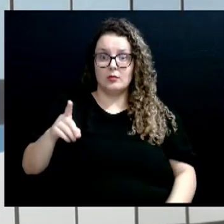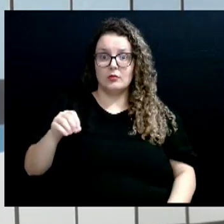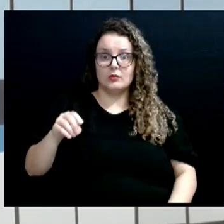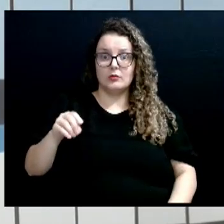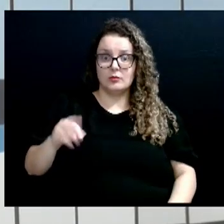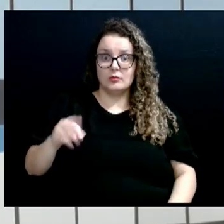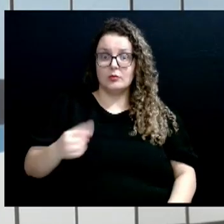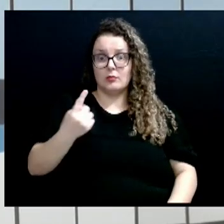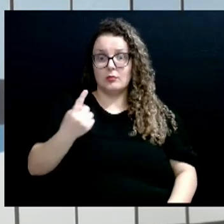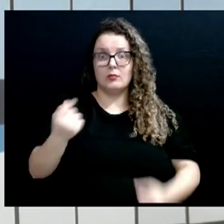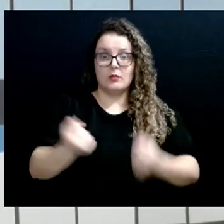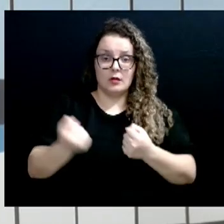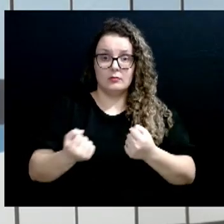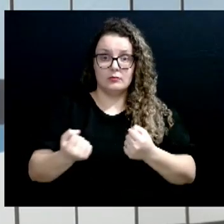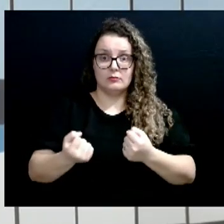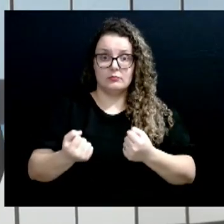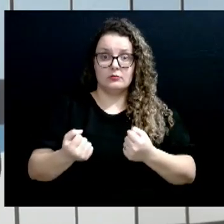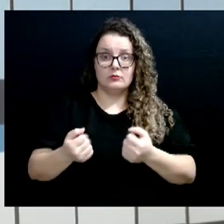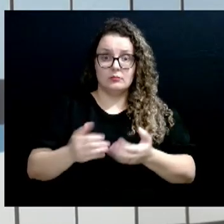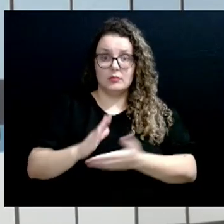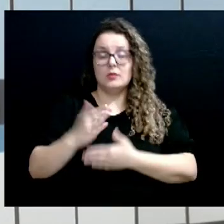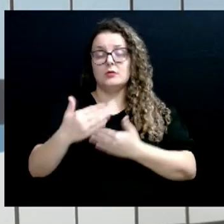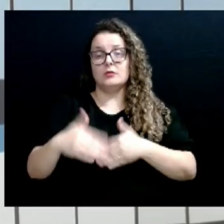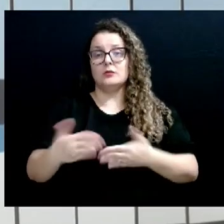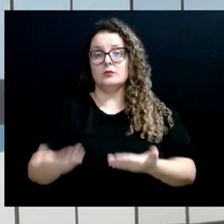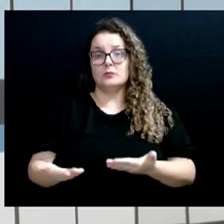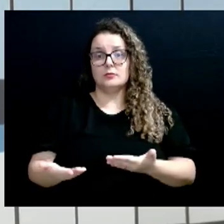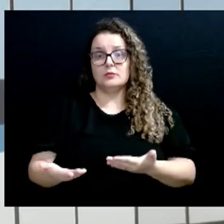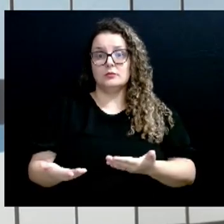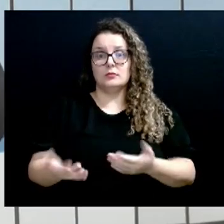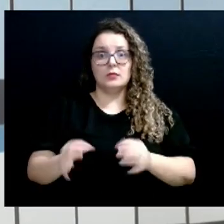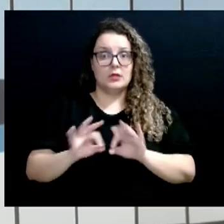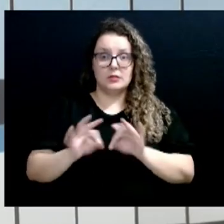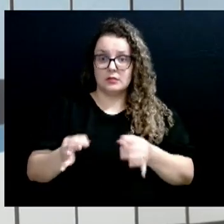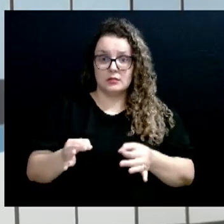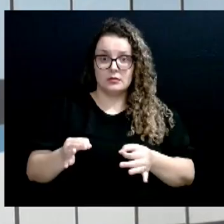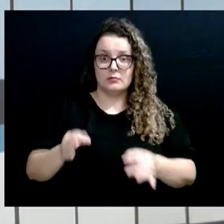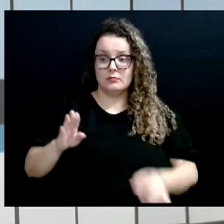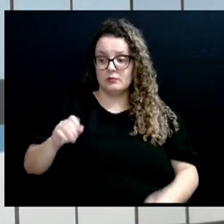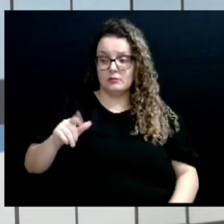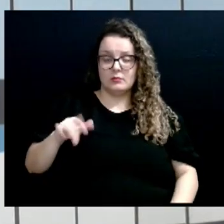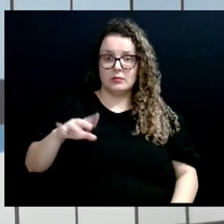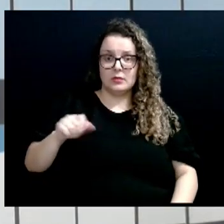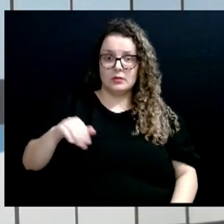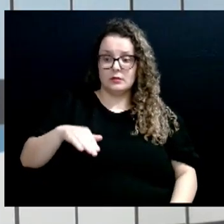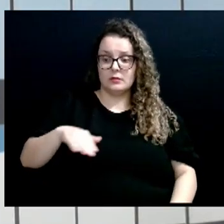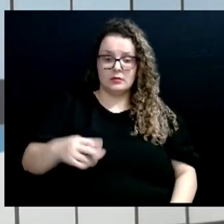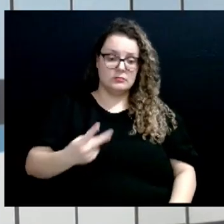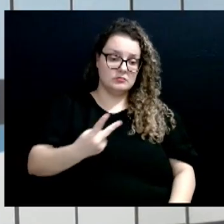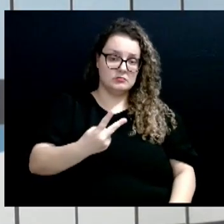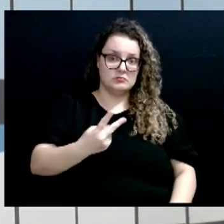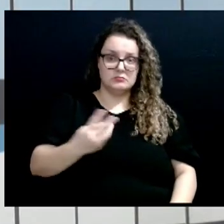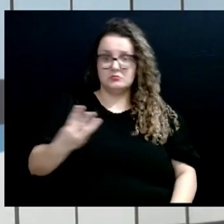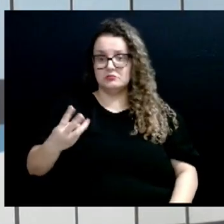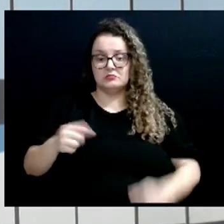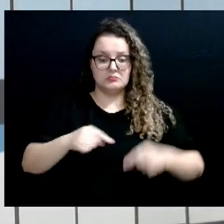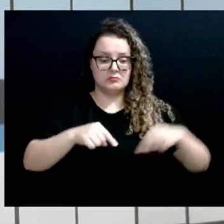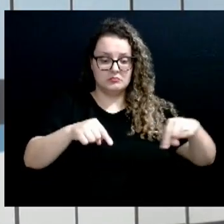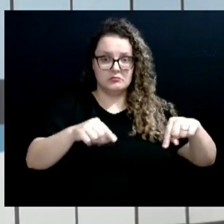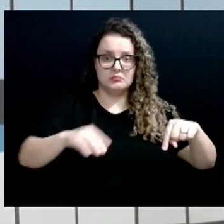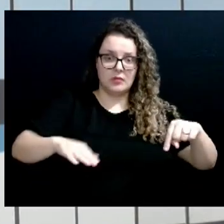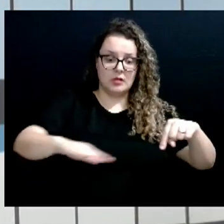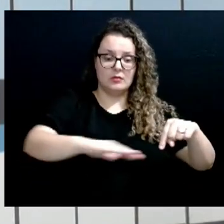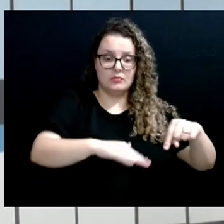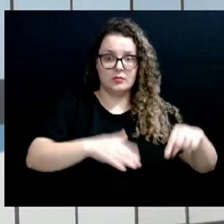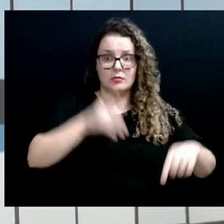né, passou lá no exame, que o exame é uma coisa simples, é uma baliza, é um percurso de 2, 3 quadras. Uma pessoa, às vezes, consegue fazer isso, mas o